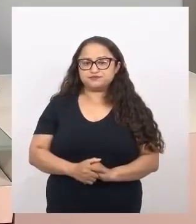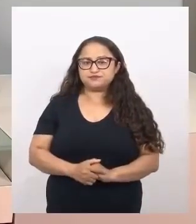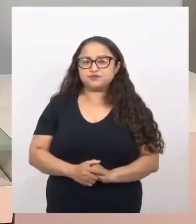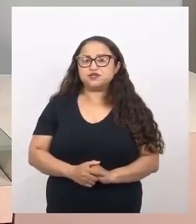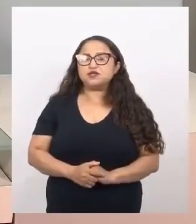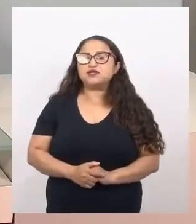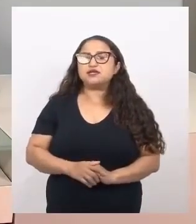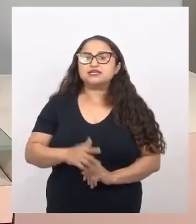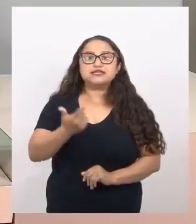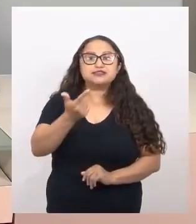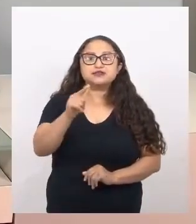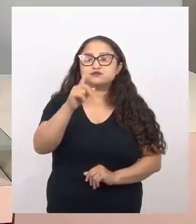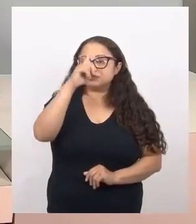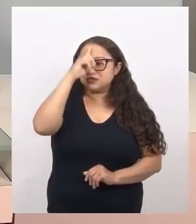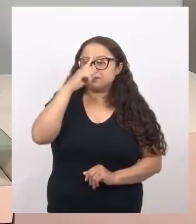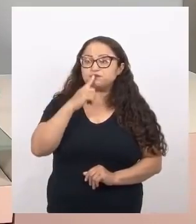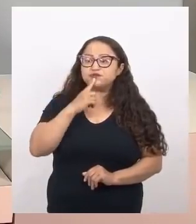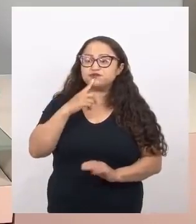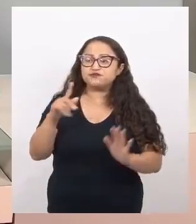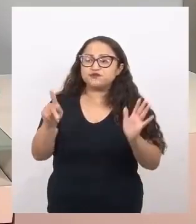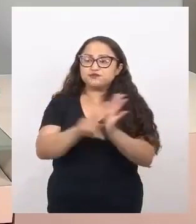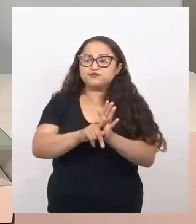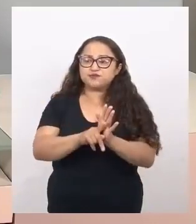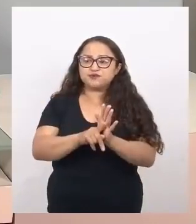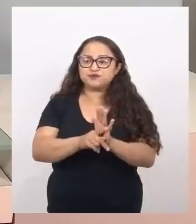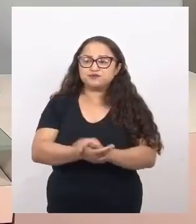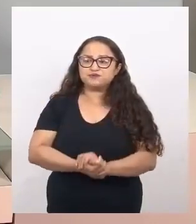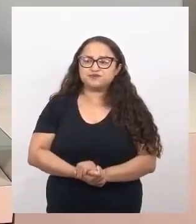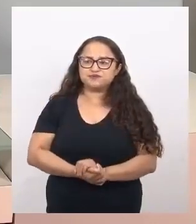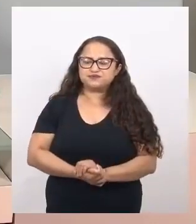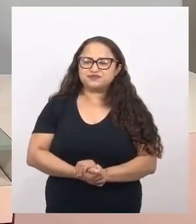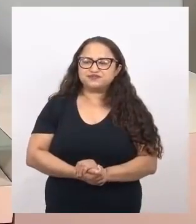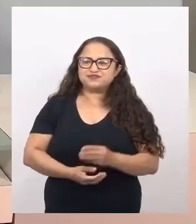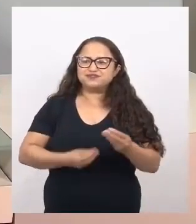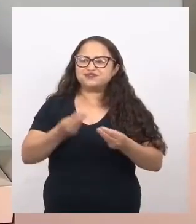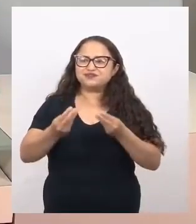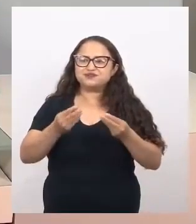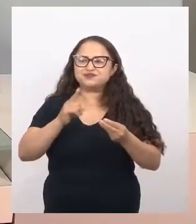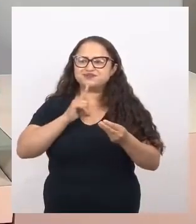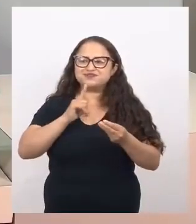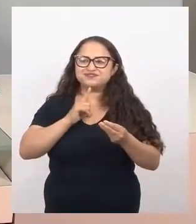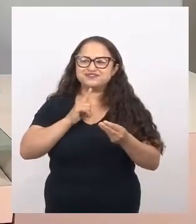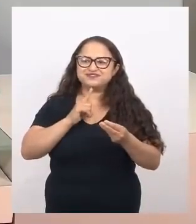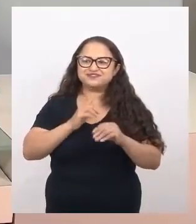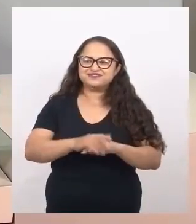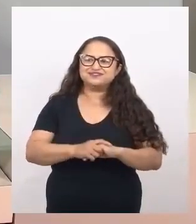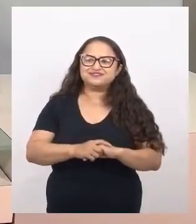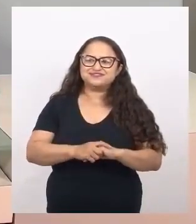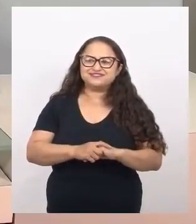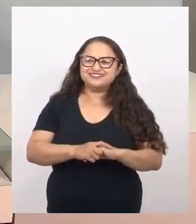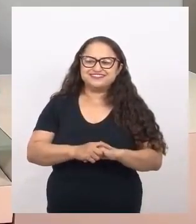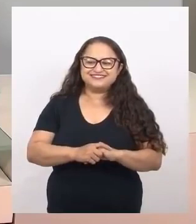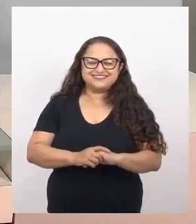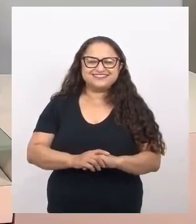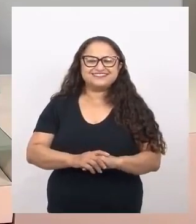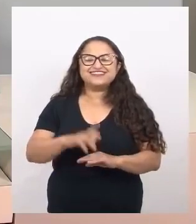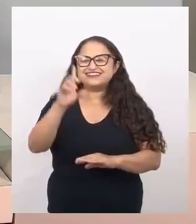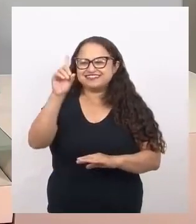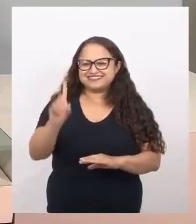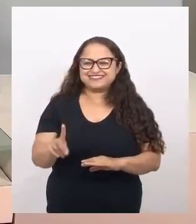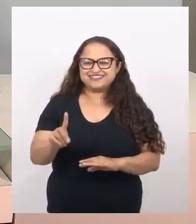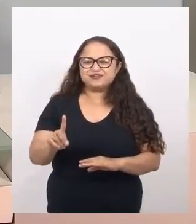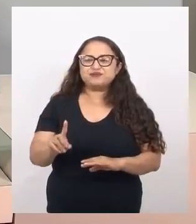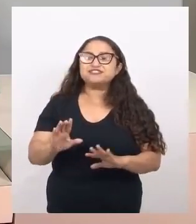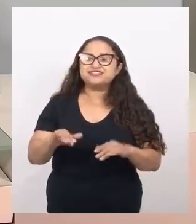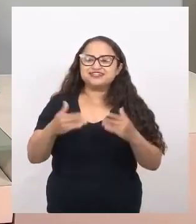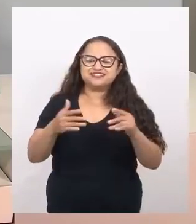designado, que não tem o perfil de docente. O que a professora Conceição trouxe? Aparece apenas o perfil de diretor na sede,